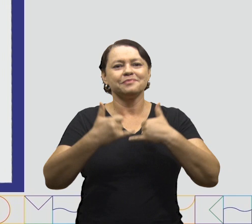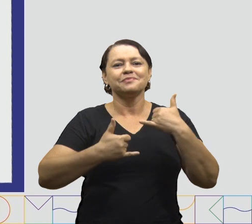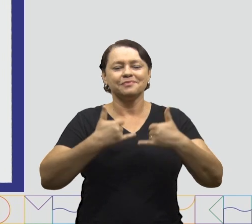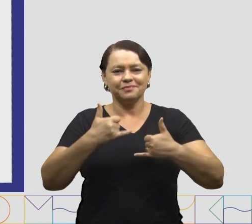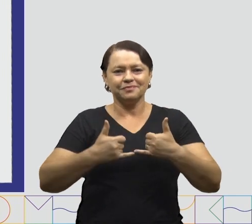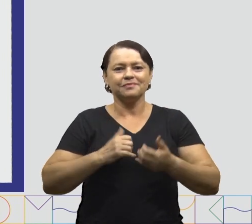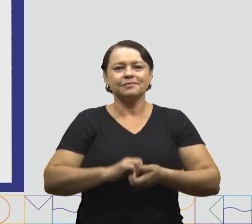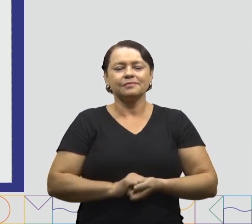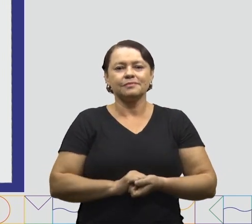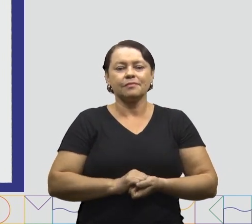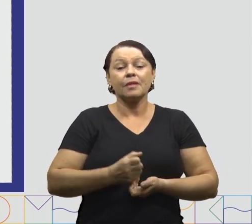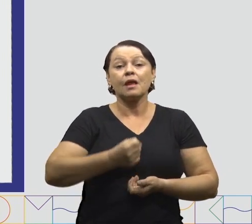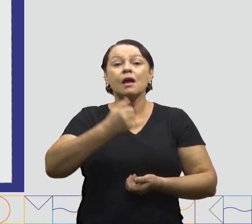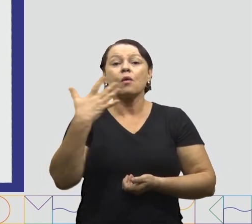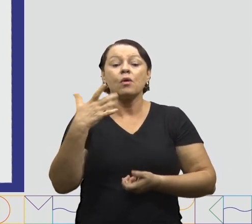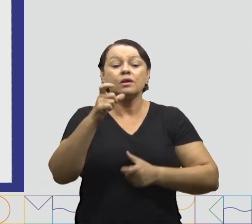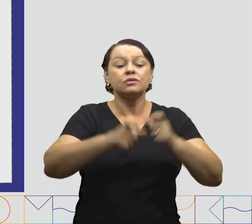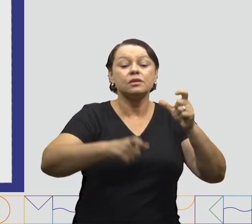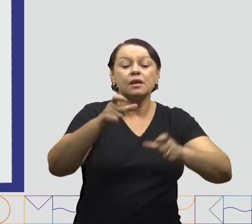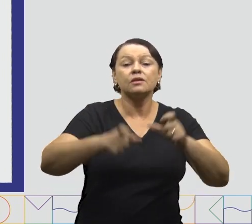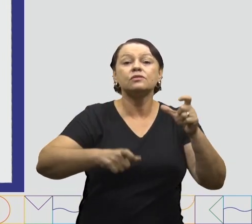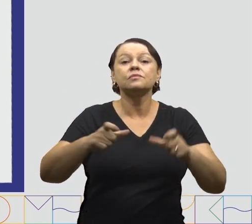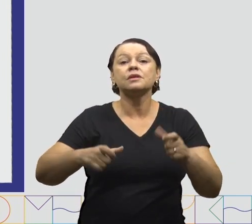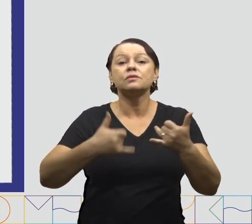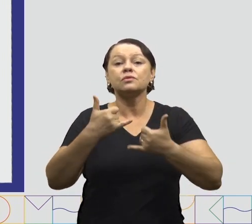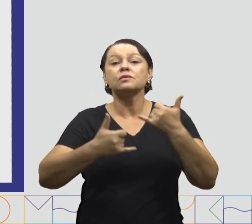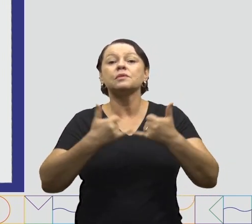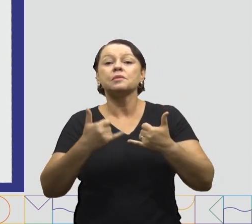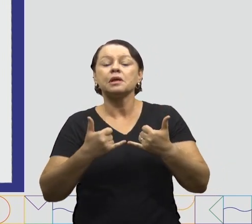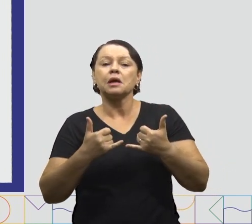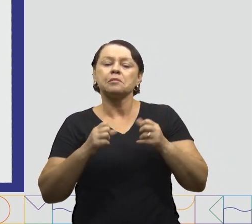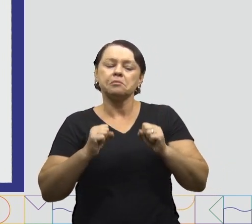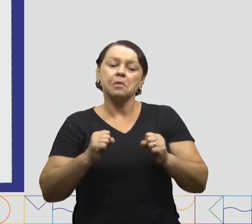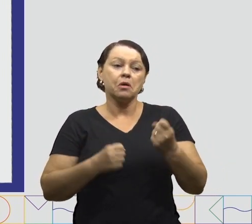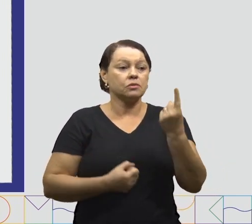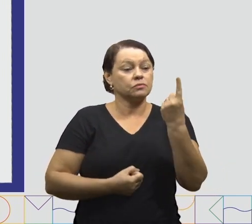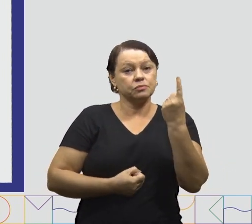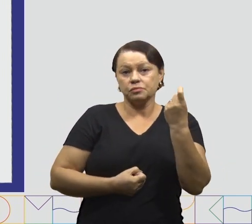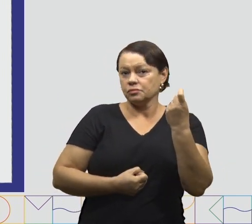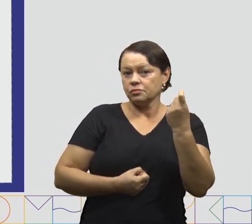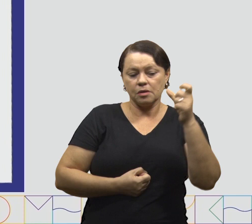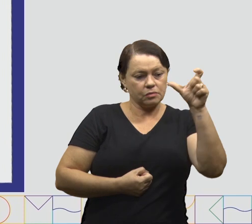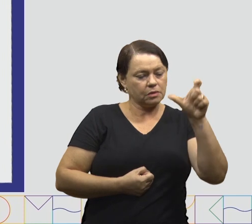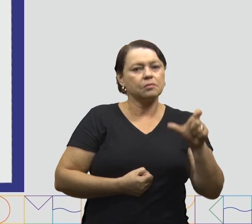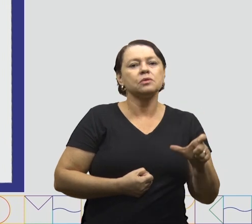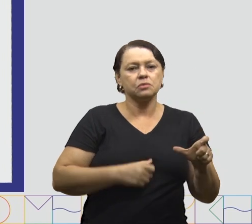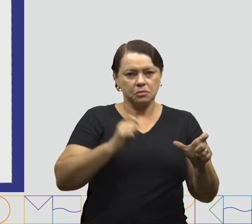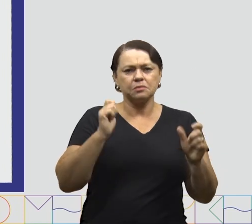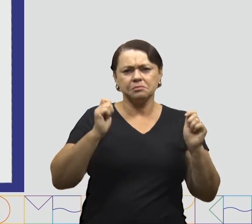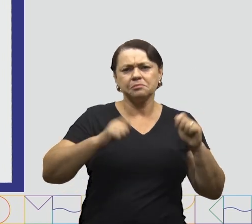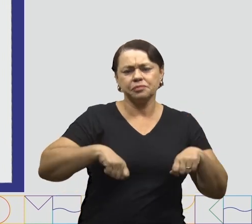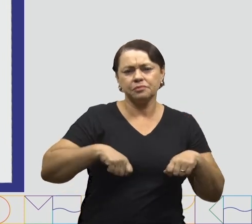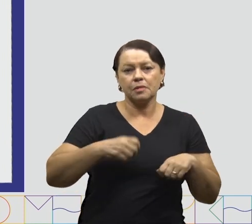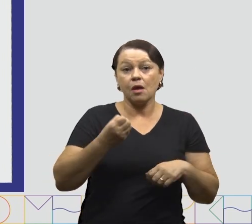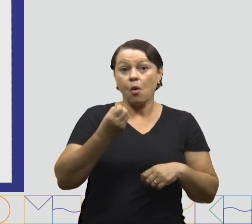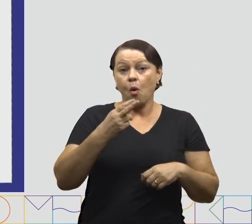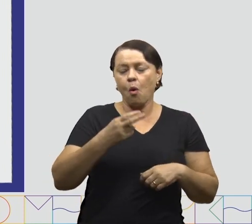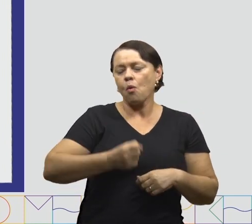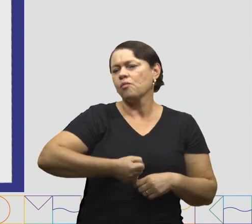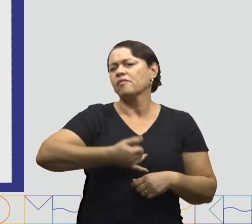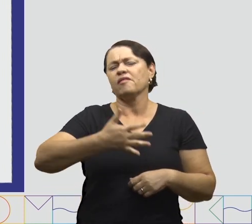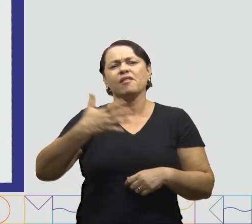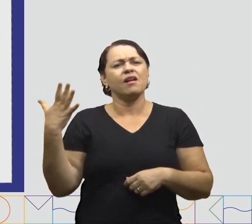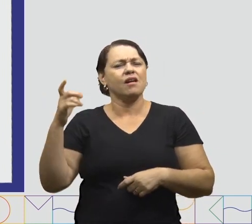memória. Número de jogadores. O jogo da memória pode ser jogado por um único jogador ou